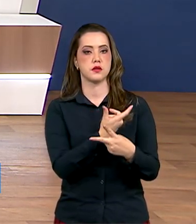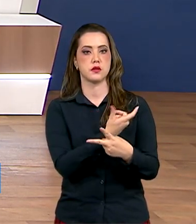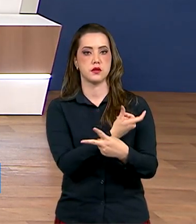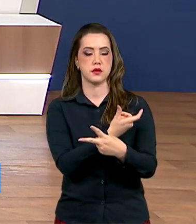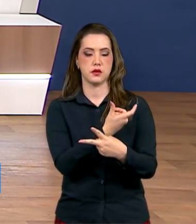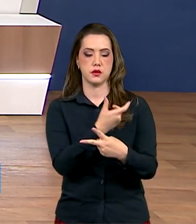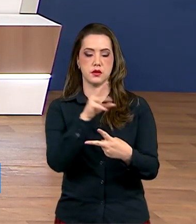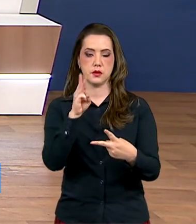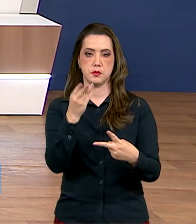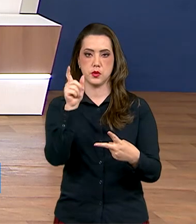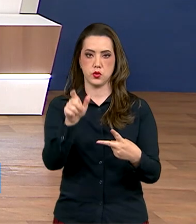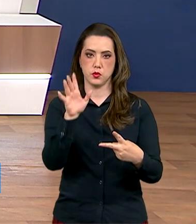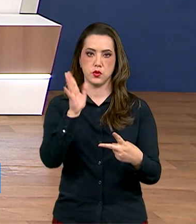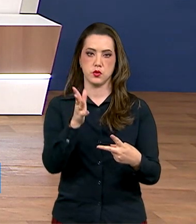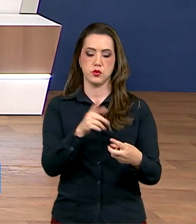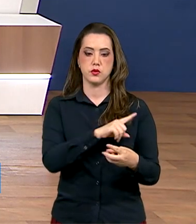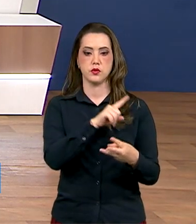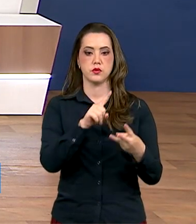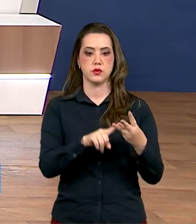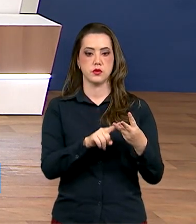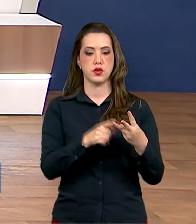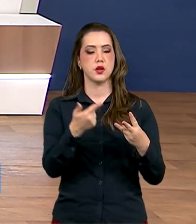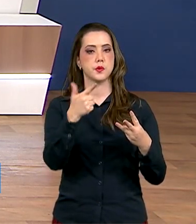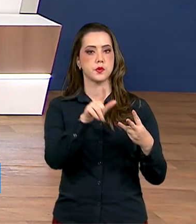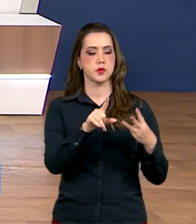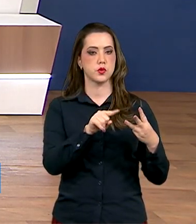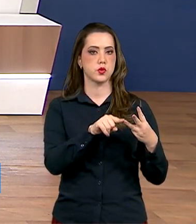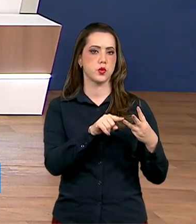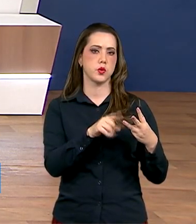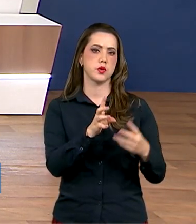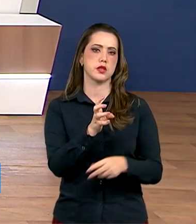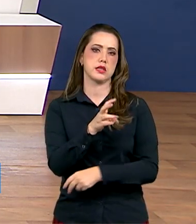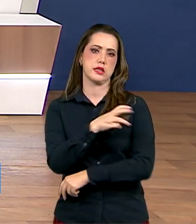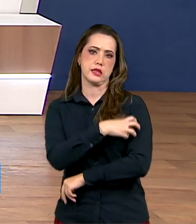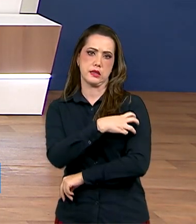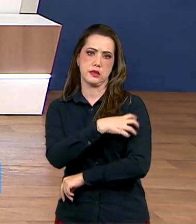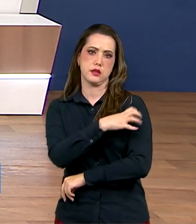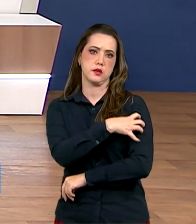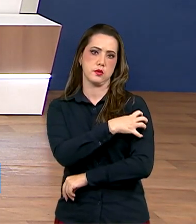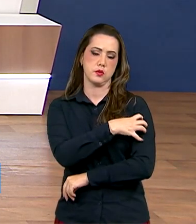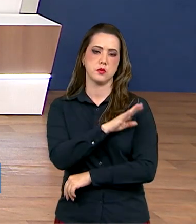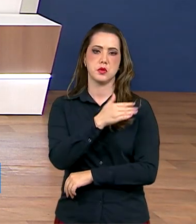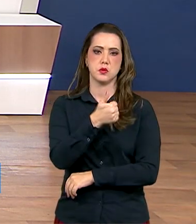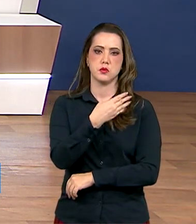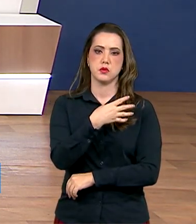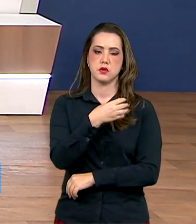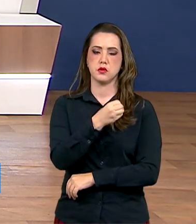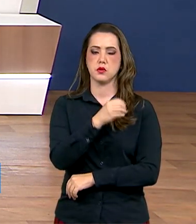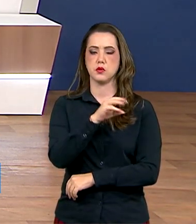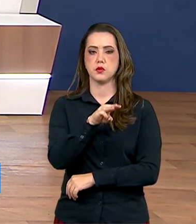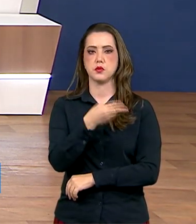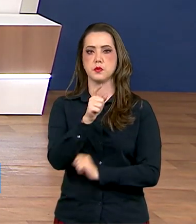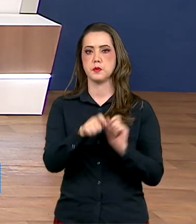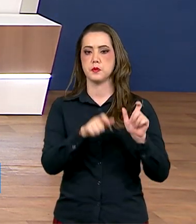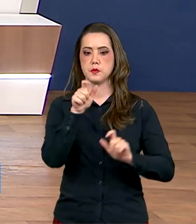tomaram essas doses. E doses de reforço estão chegando aí, beirando a 140 milhões de pessoas com esses reforços.